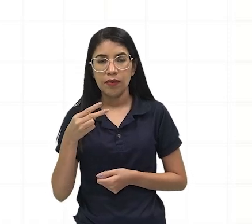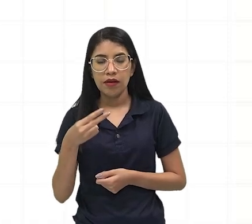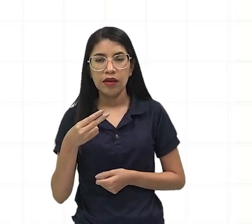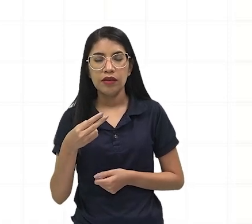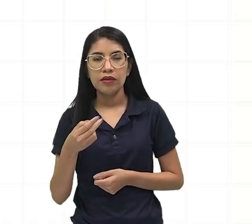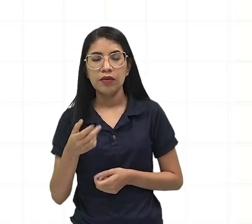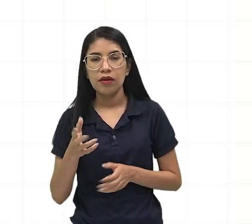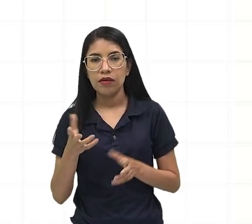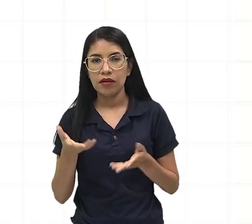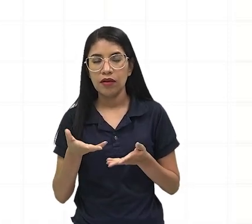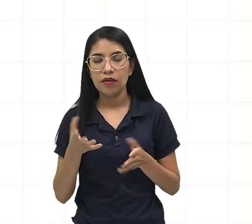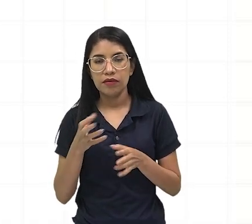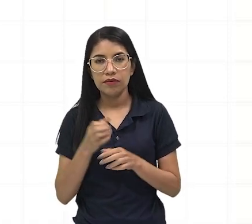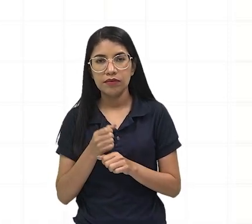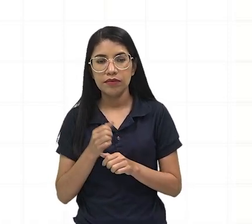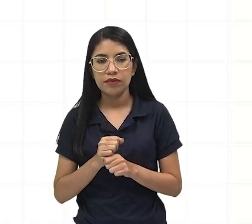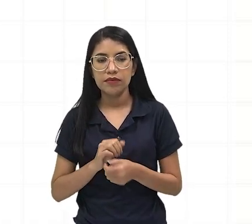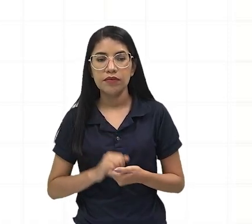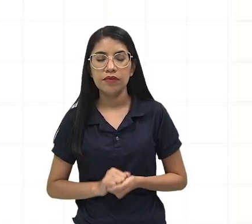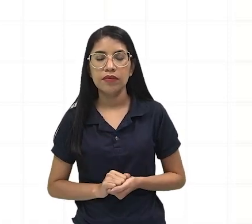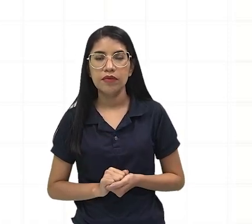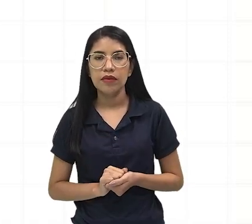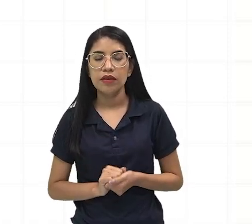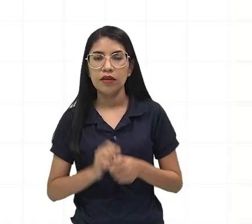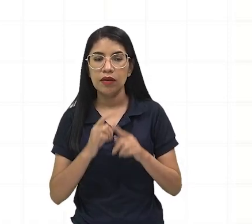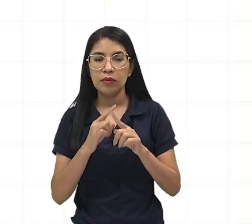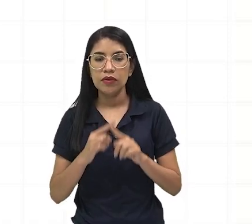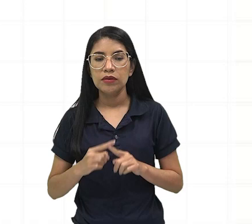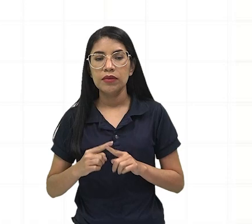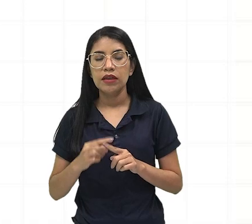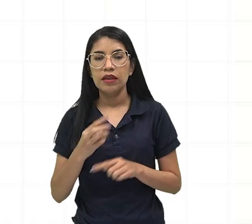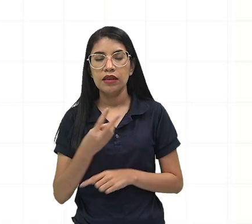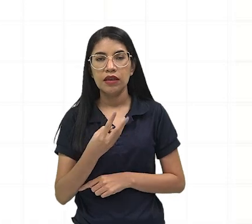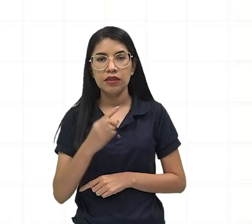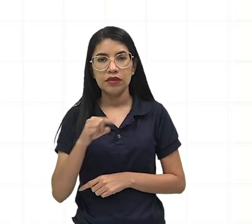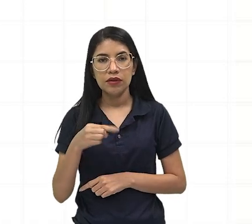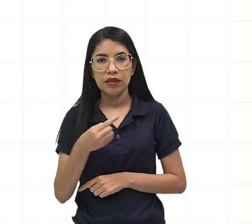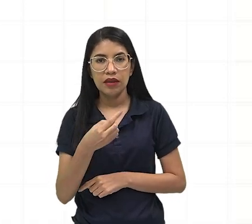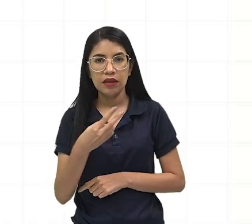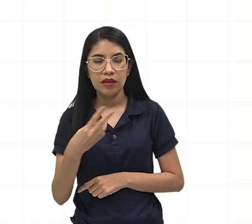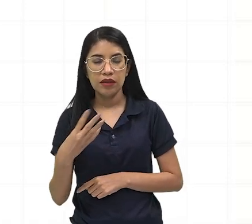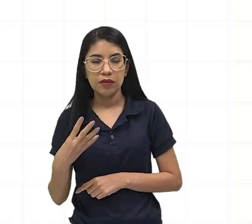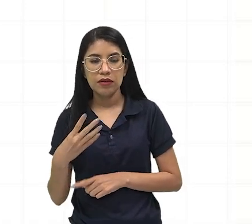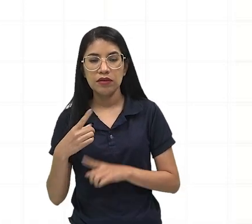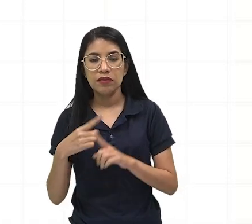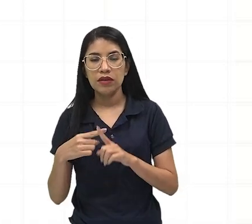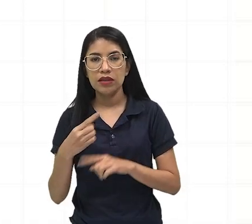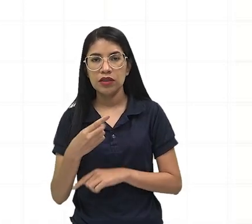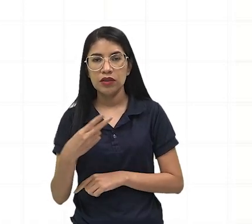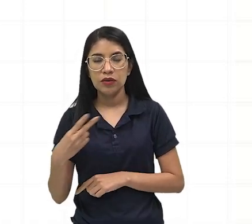Então, vamos resolver. Faz a multiplicação desse por esse. Vai dar